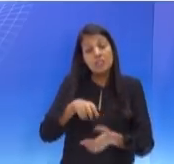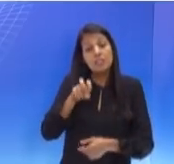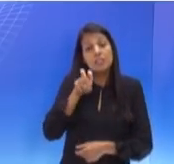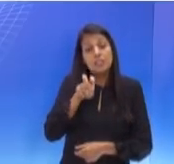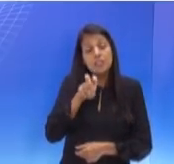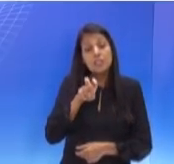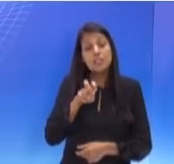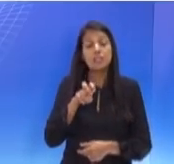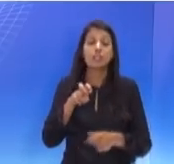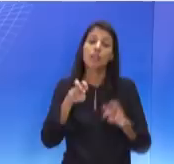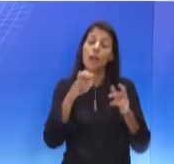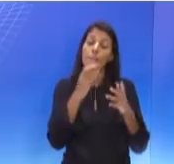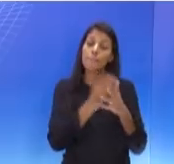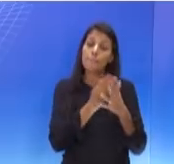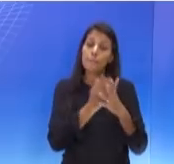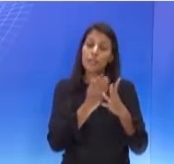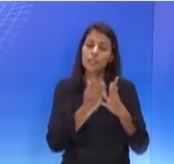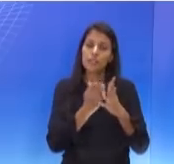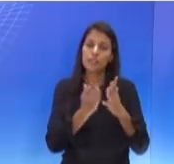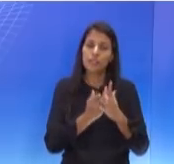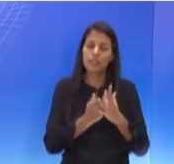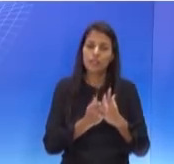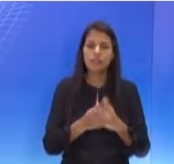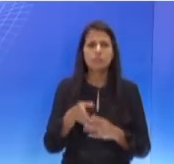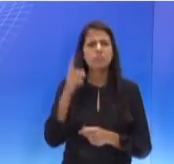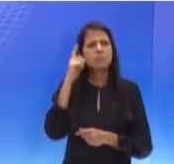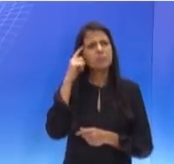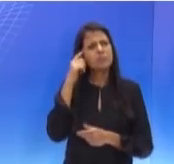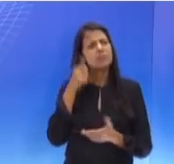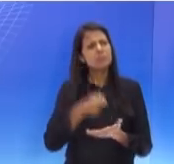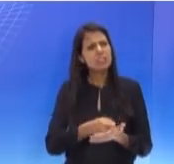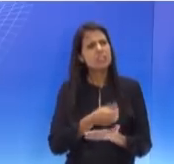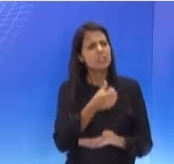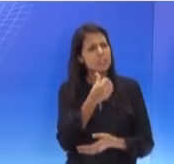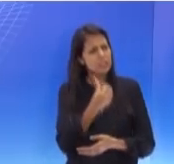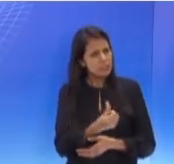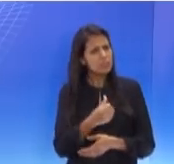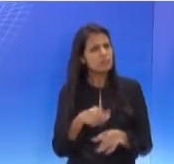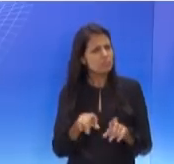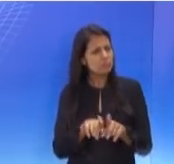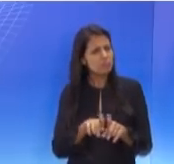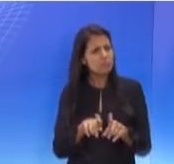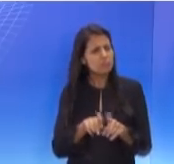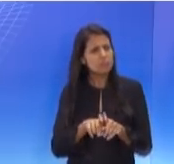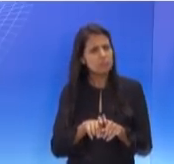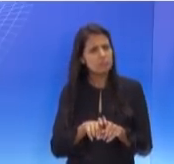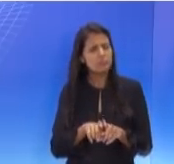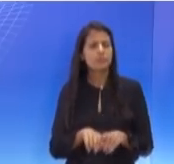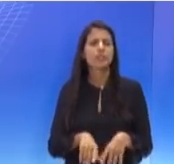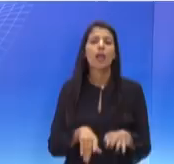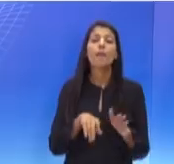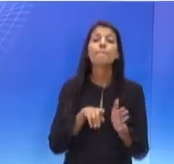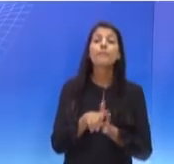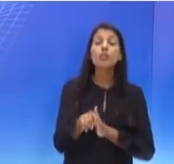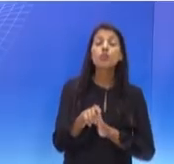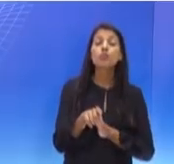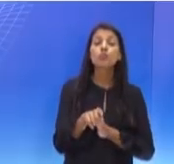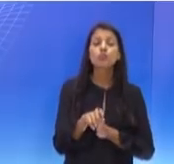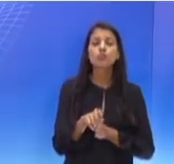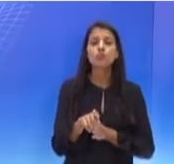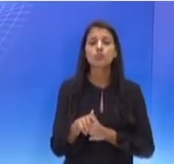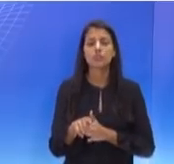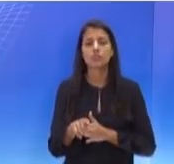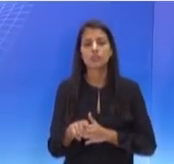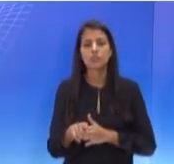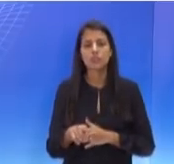ato de pagar a sexta parcela. Aí a pergunta é, a expressão que corresponde ao